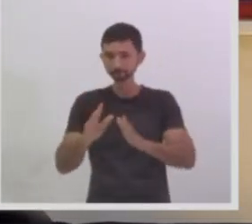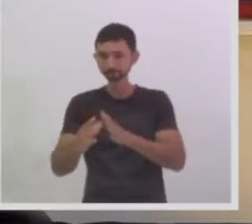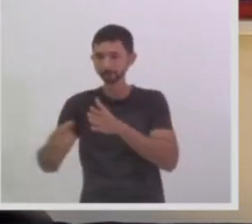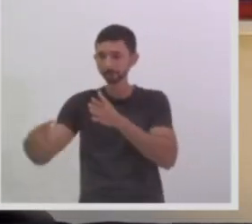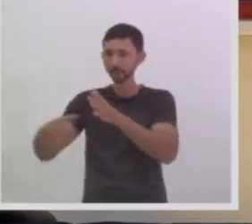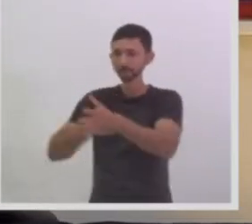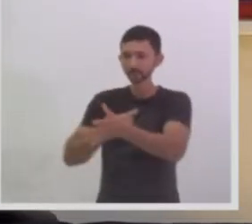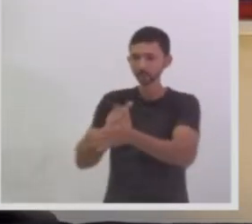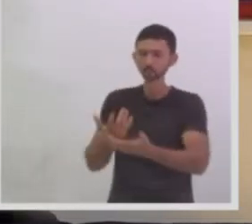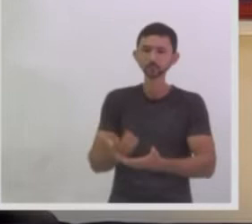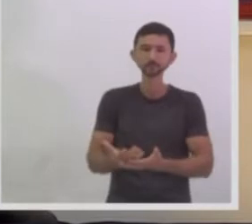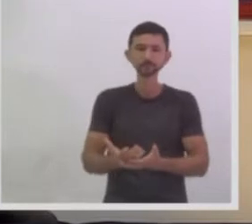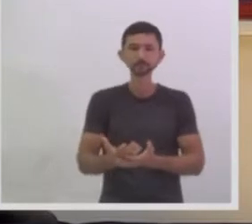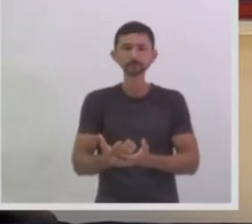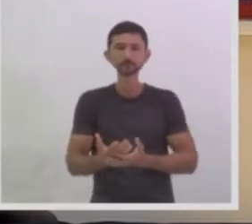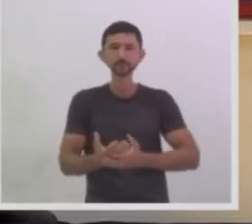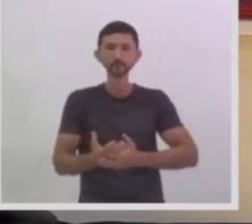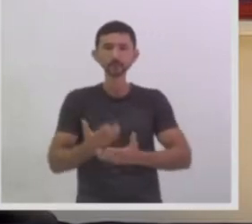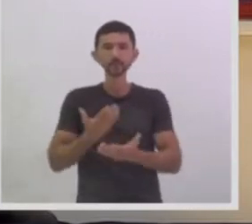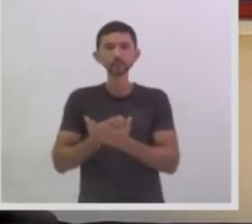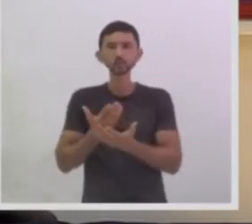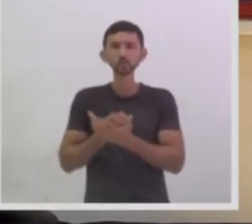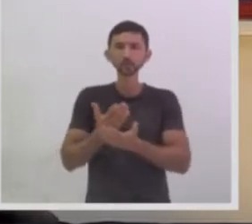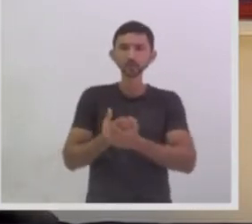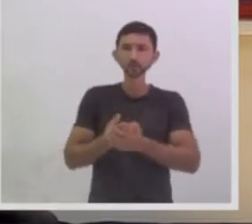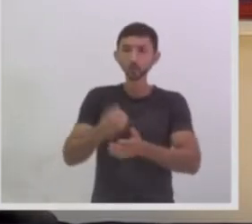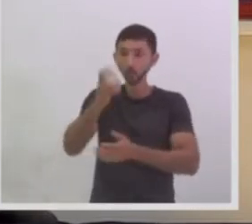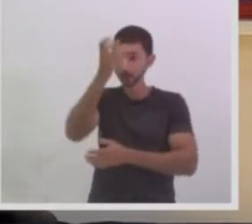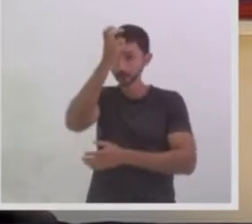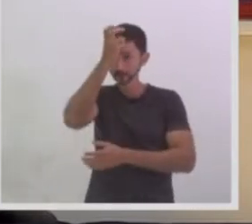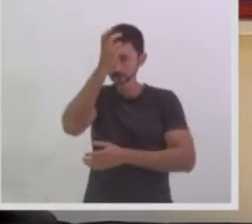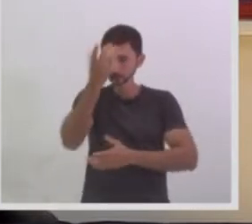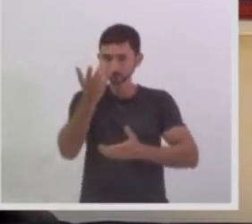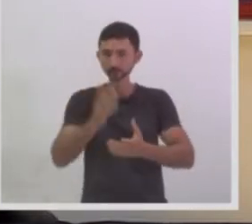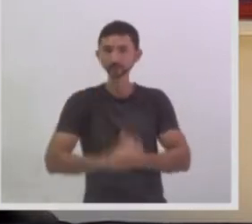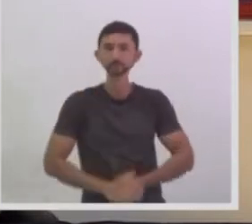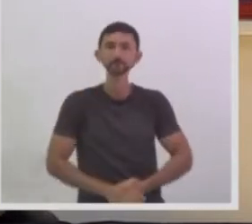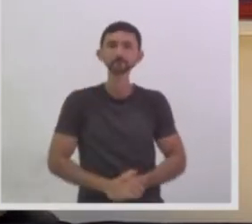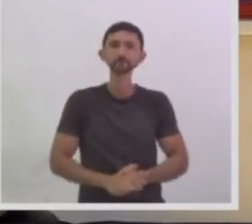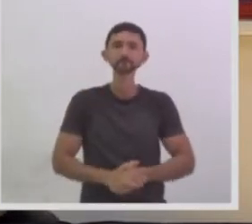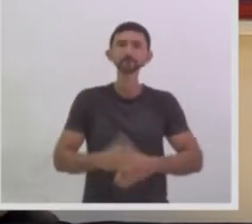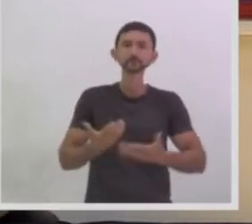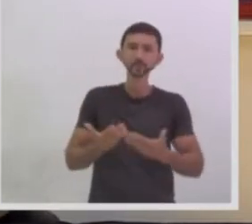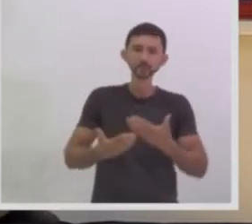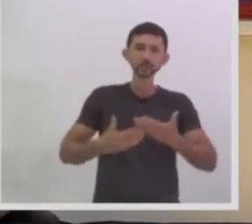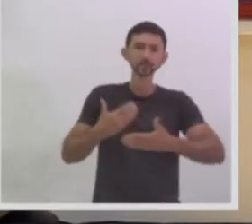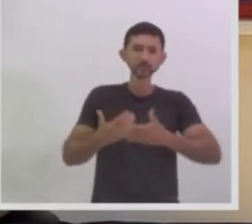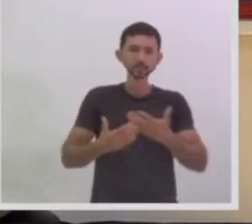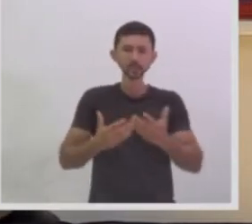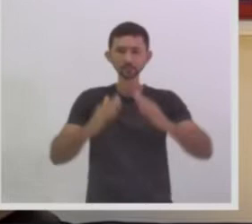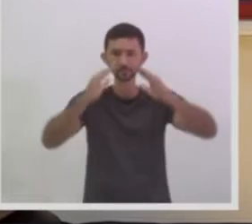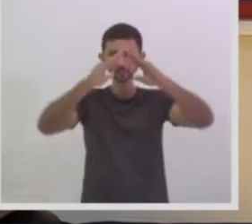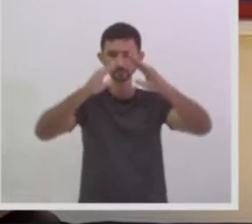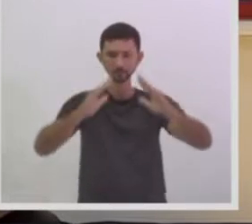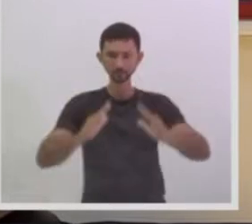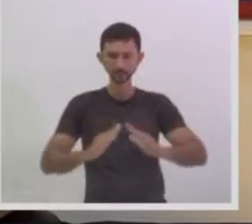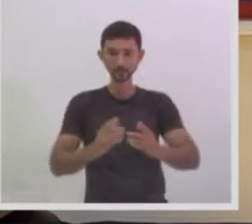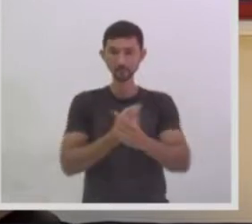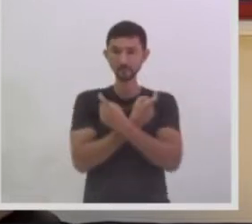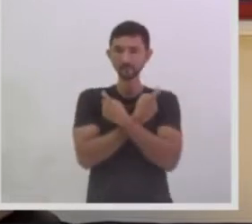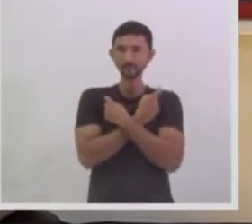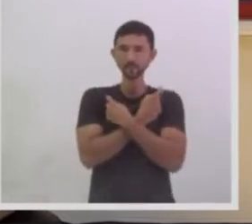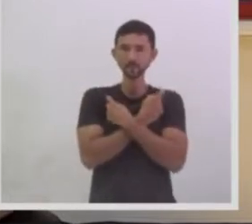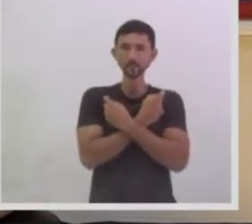assim, professor, nós estávamos estudando sobre o Egito Antigo, né? Uma civilização das pirâmides, dos faraós e assim por